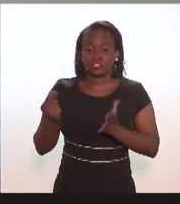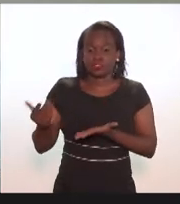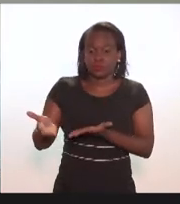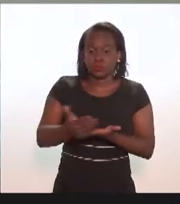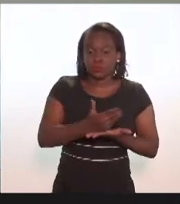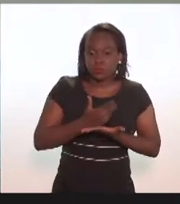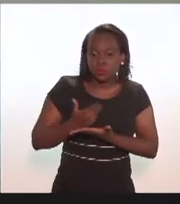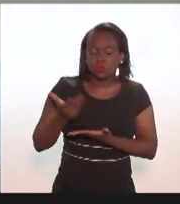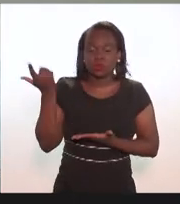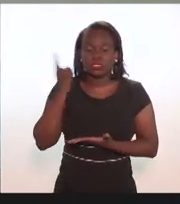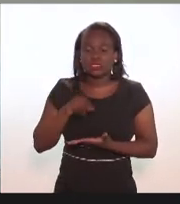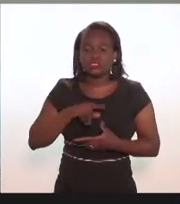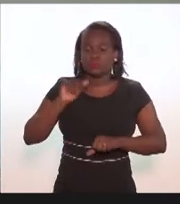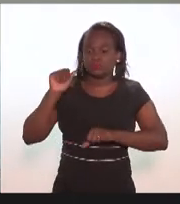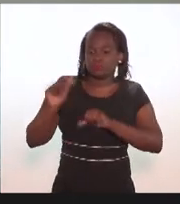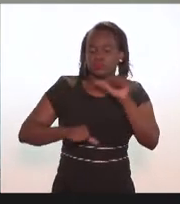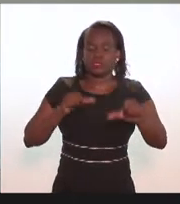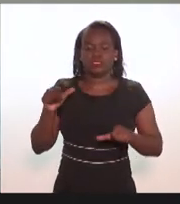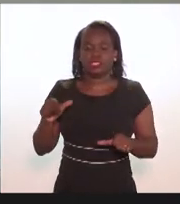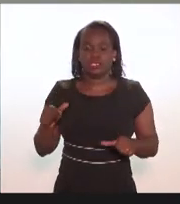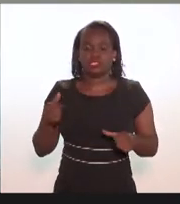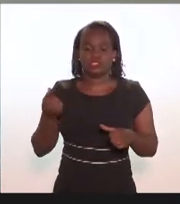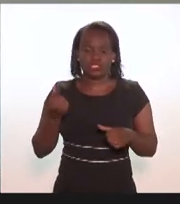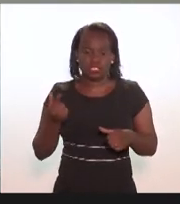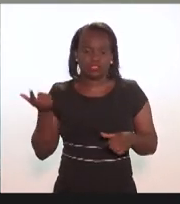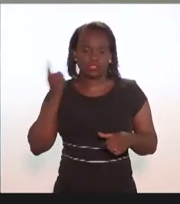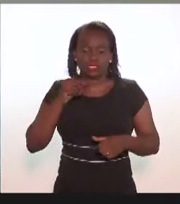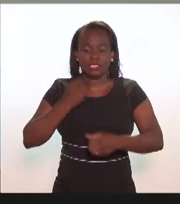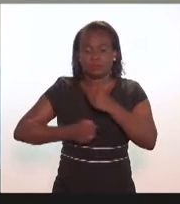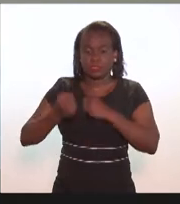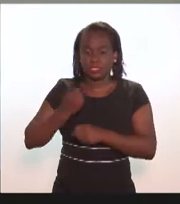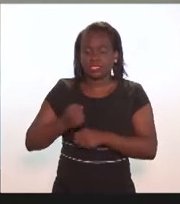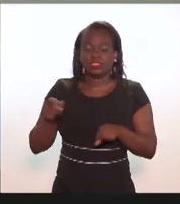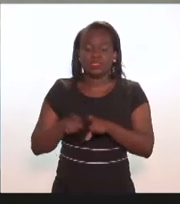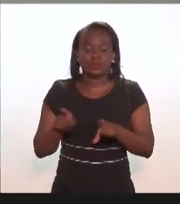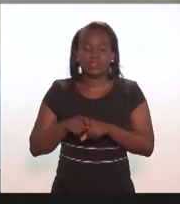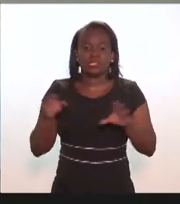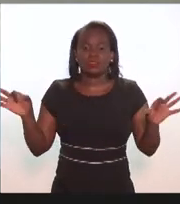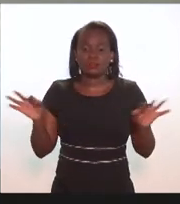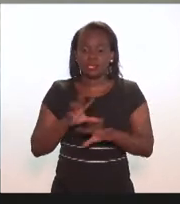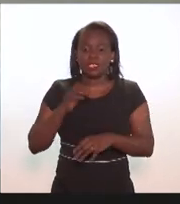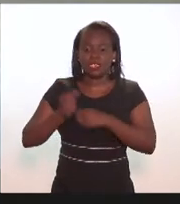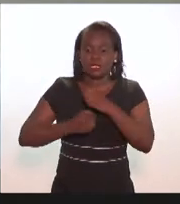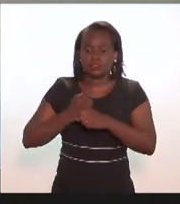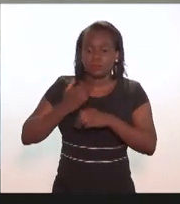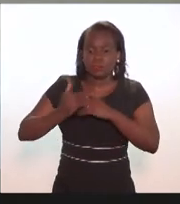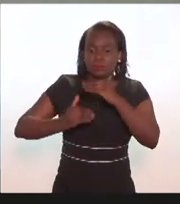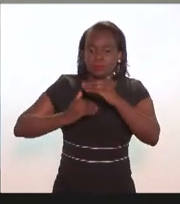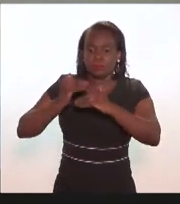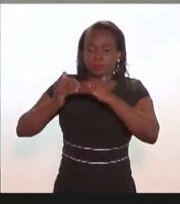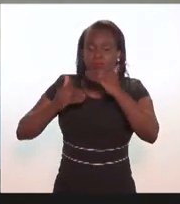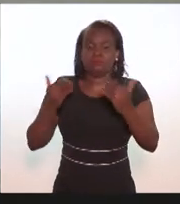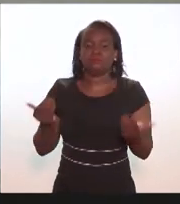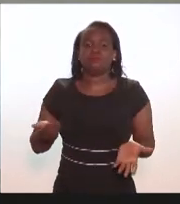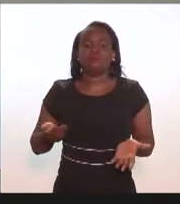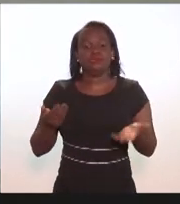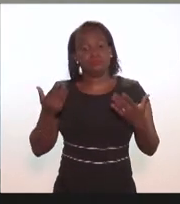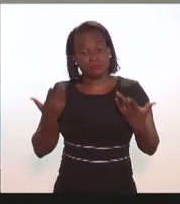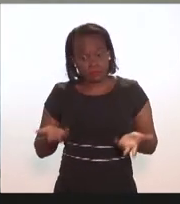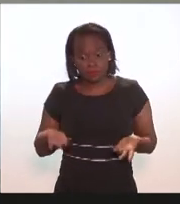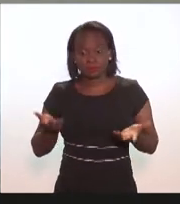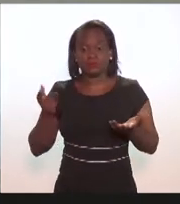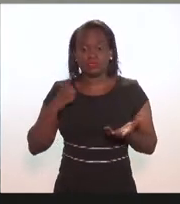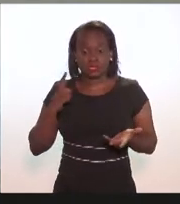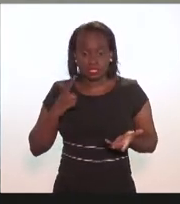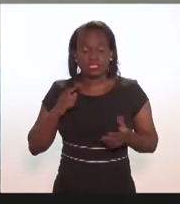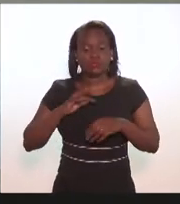que conseguiram fazer a gente virar o jogo da arrecadação no ano passado e fechar o ano em crescimento de arrecadação, apesar